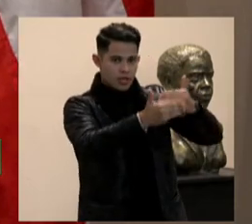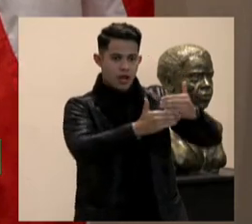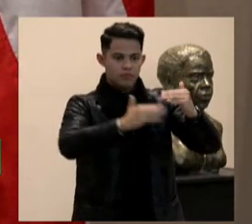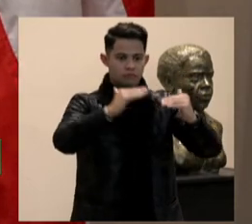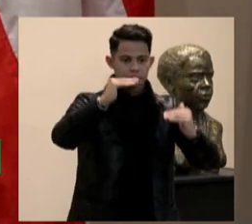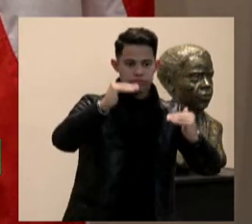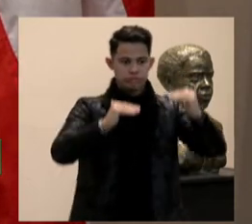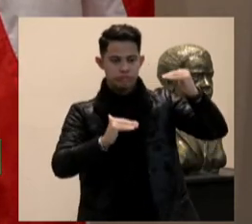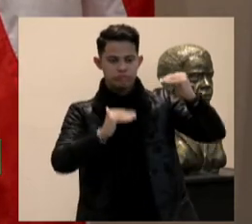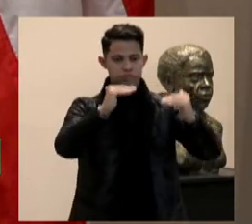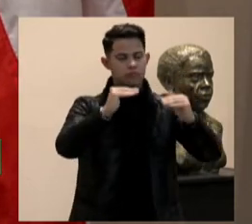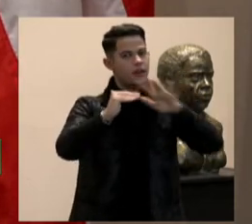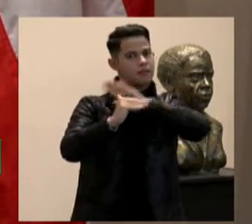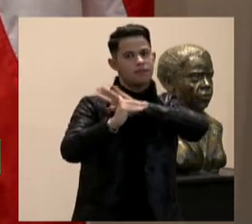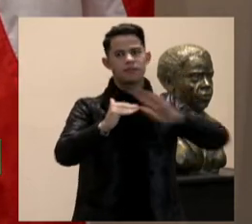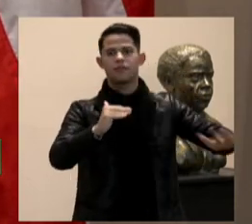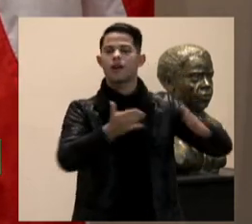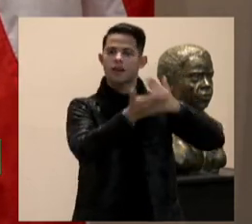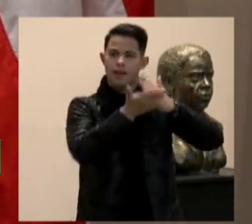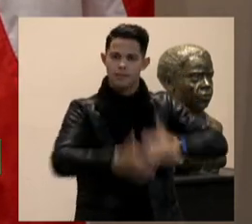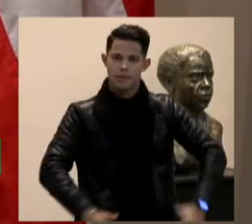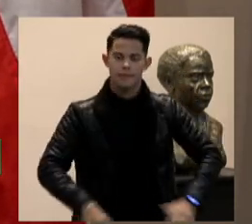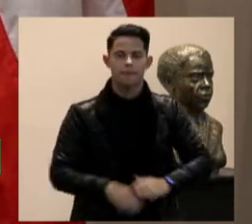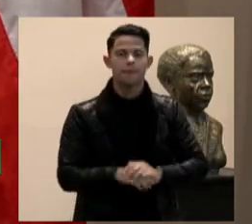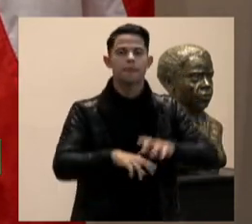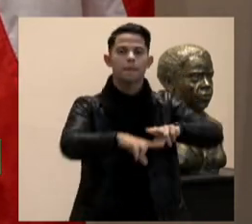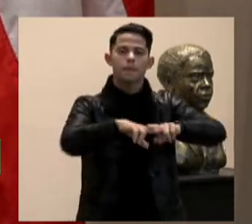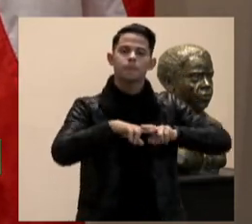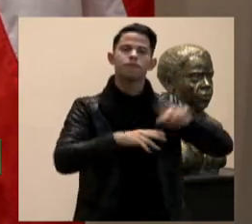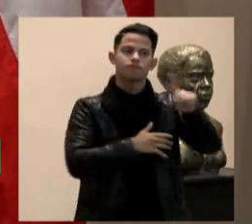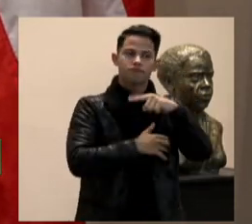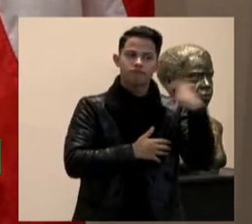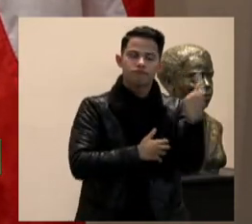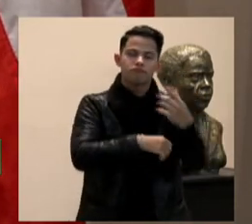é necessariamente uma das tarefas que a gente precisa